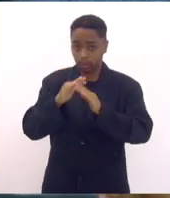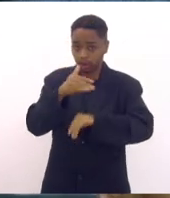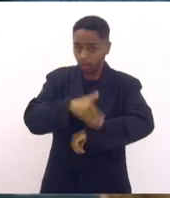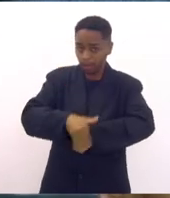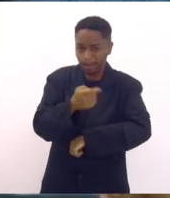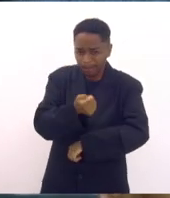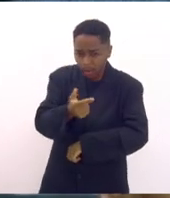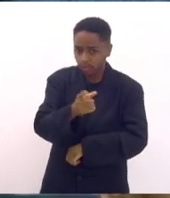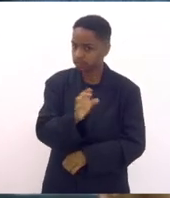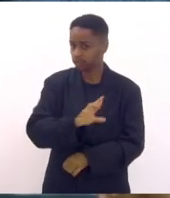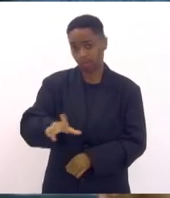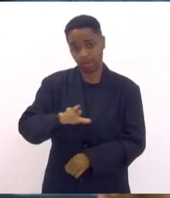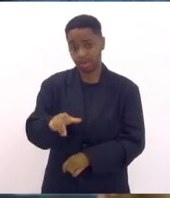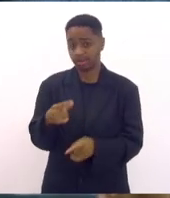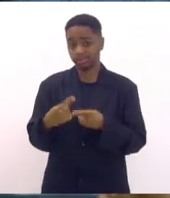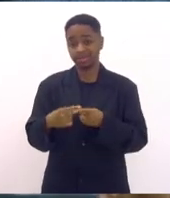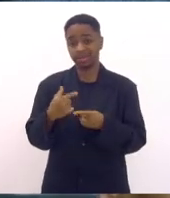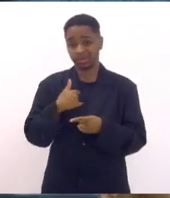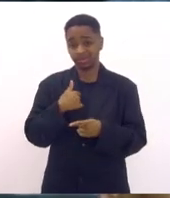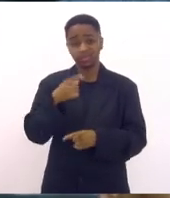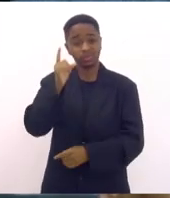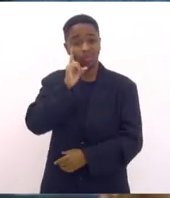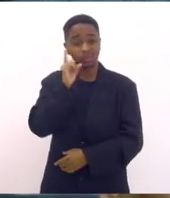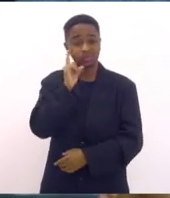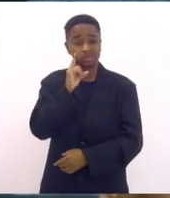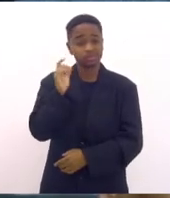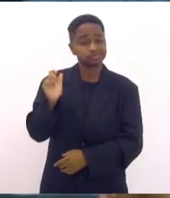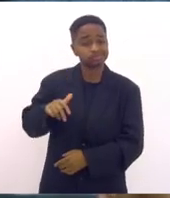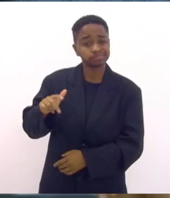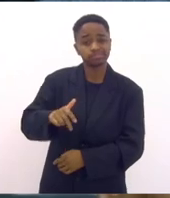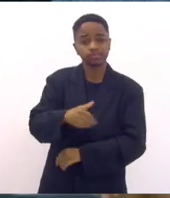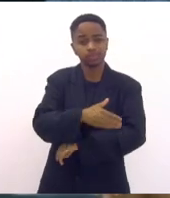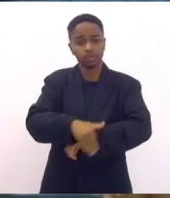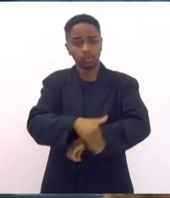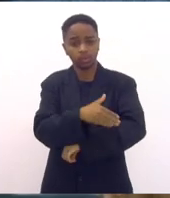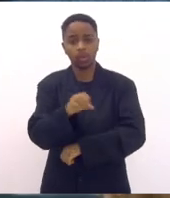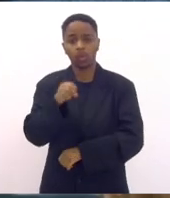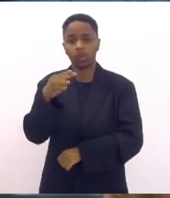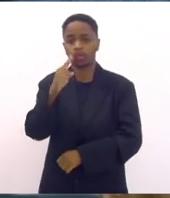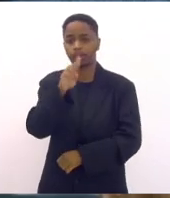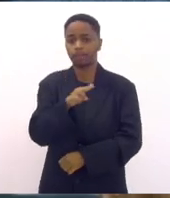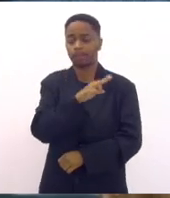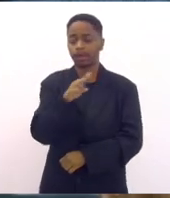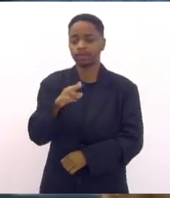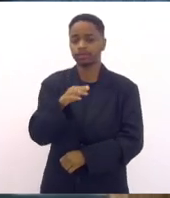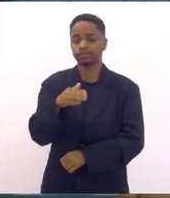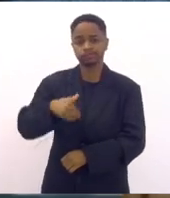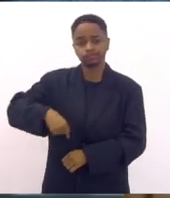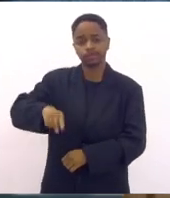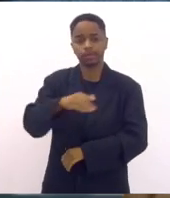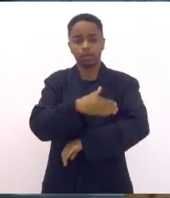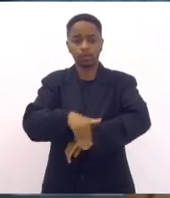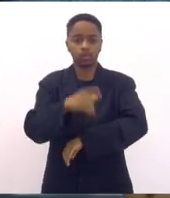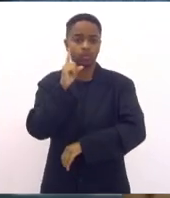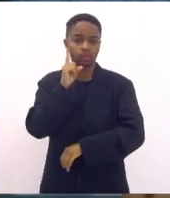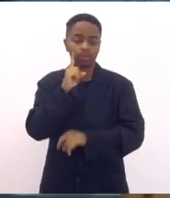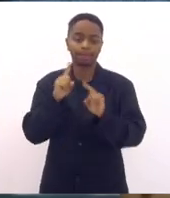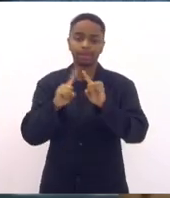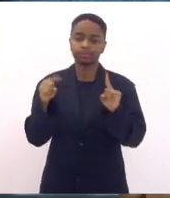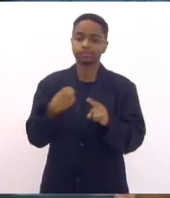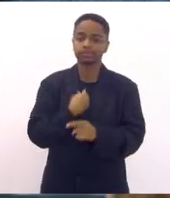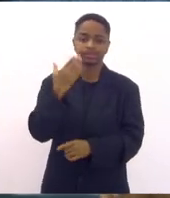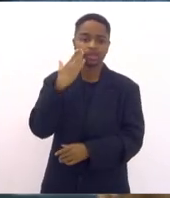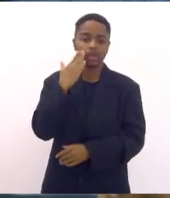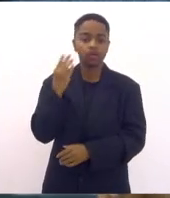a quantos anos eu tô na rua todos os dias ou o Padre Júlio tá na rua todos os dias o valor de cada vida é importante